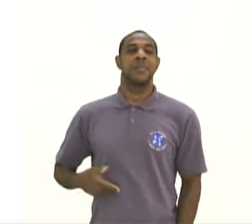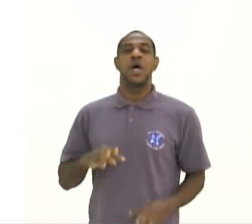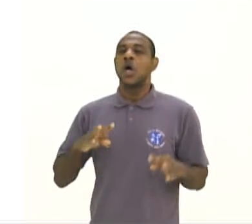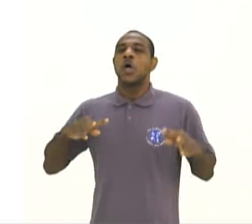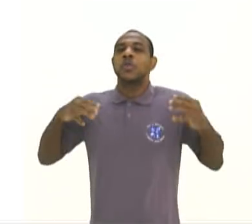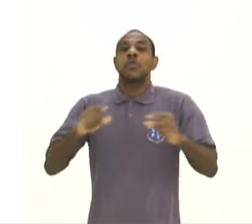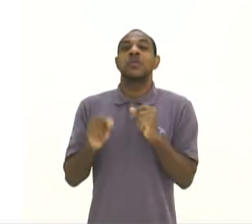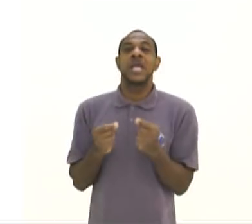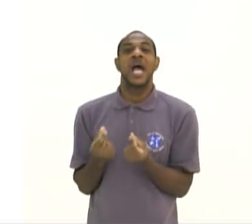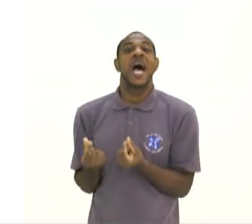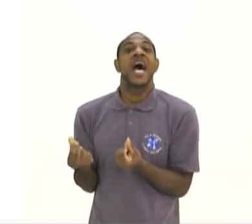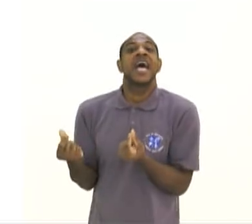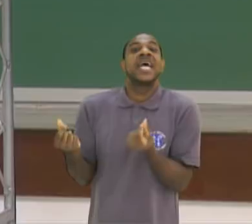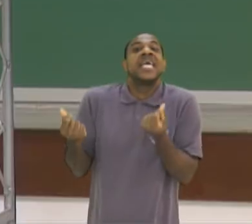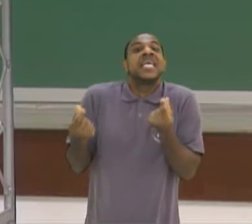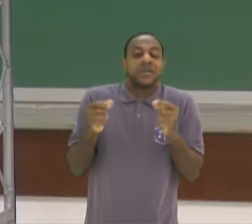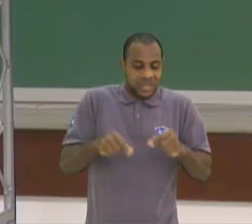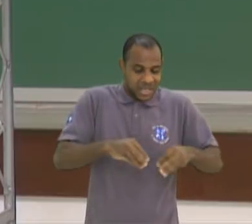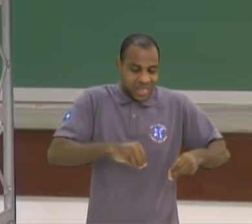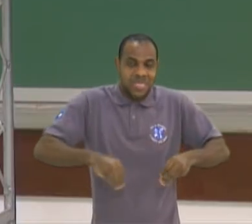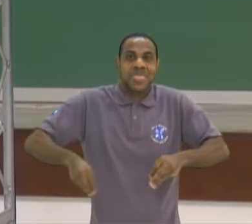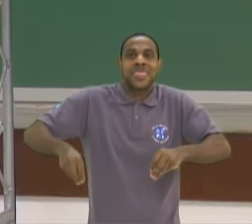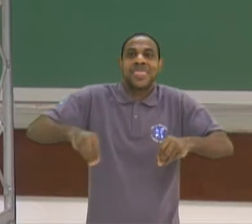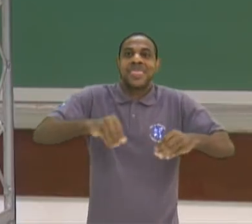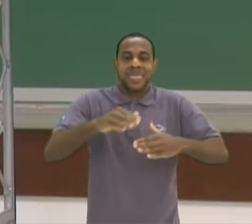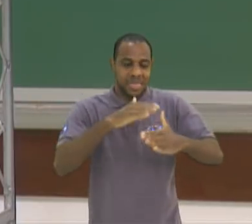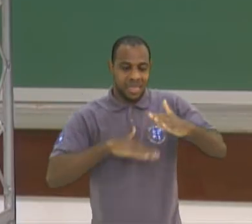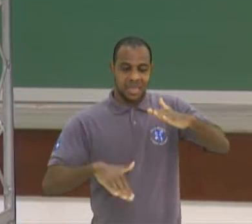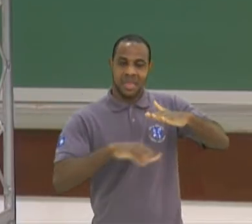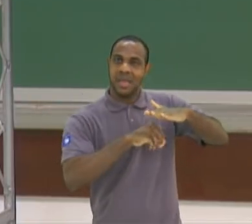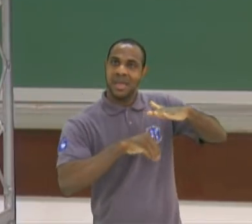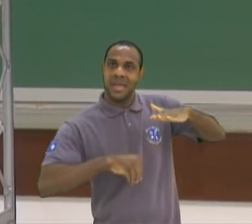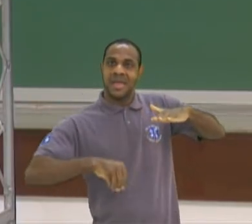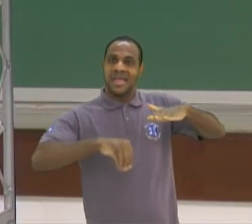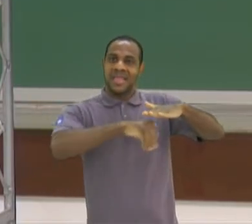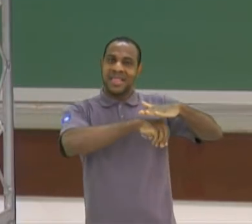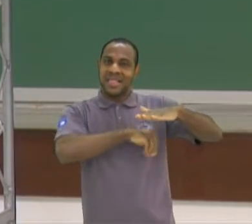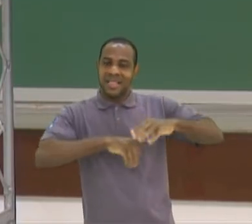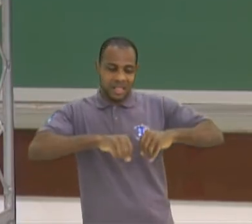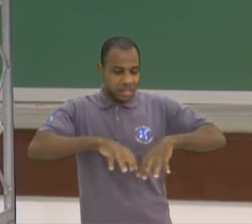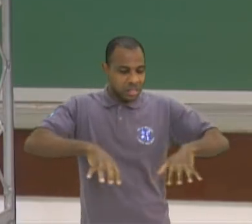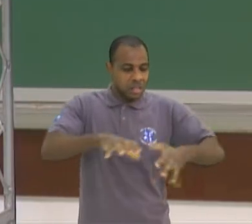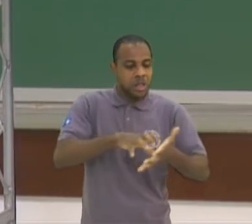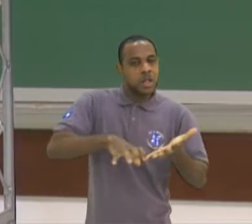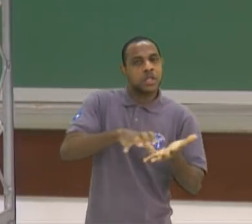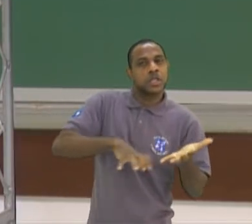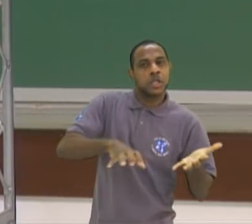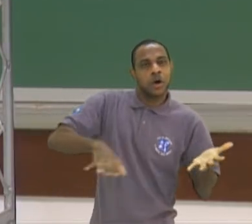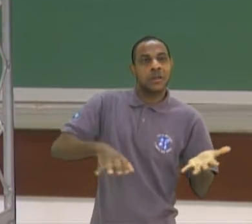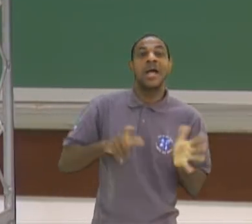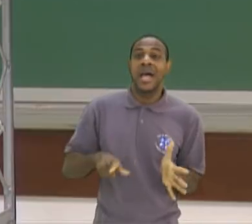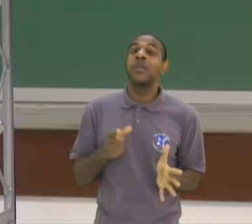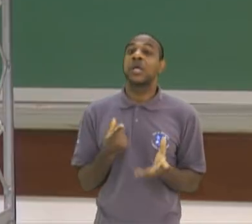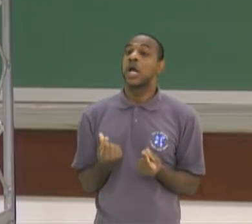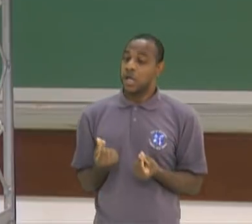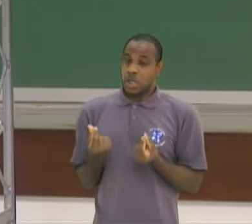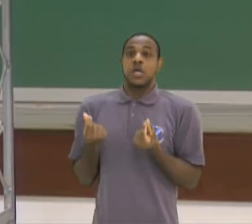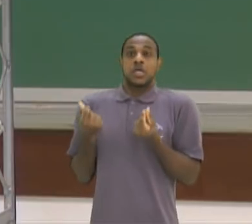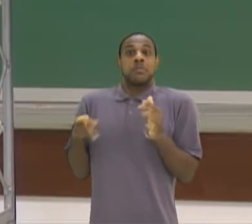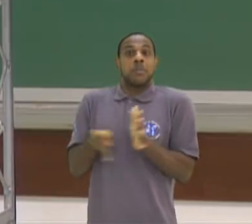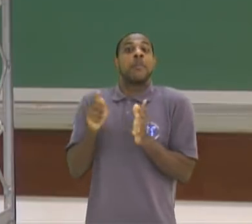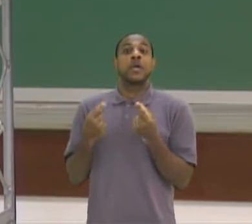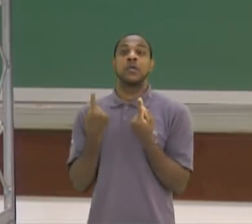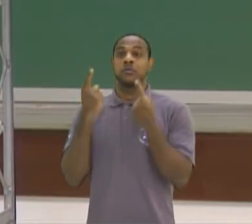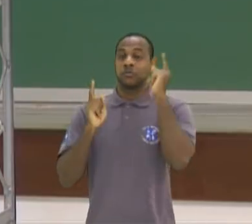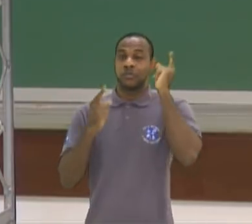as riquezas do subsolo do Chile. E você lembra, viu até no quiz, essa era a principal fonte da riqueza econômica do